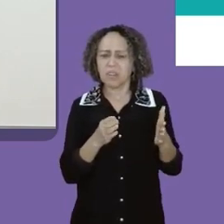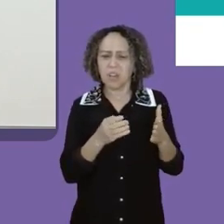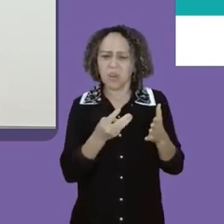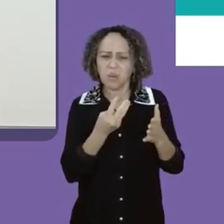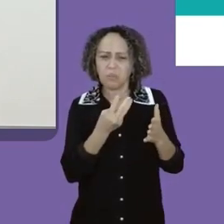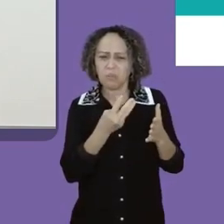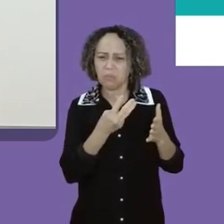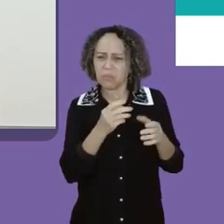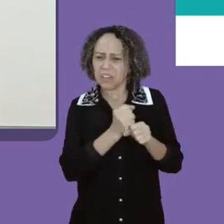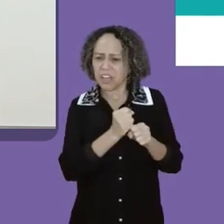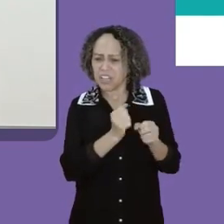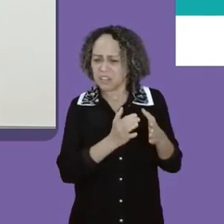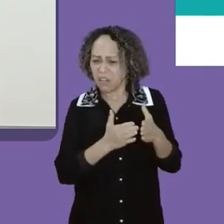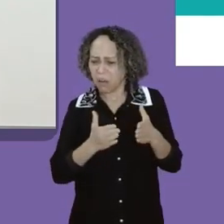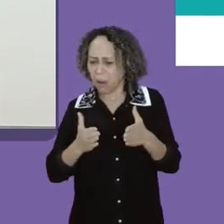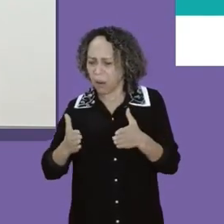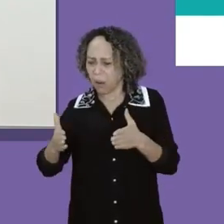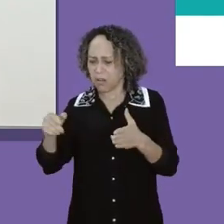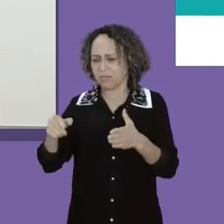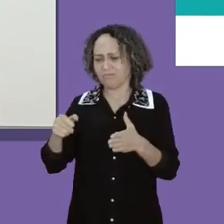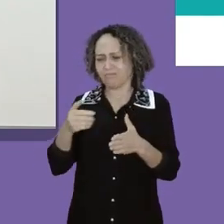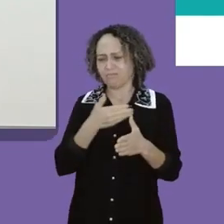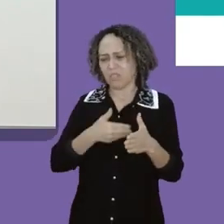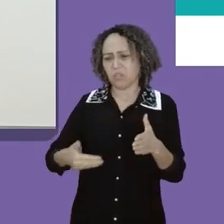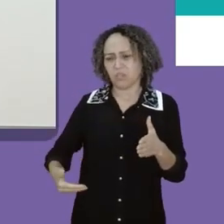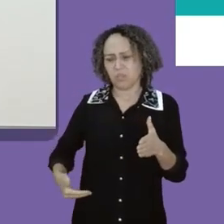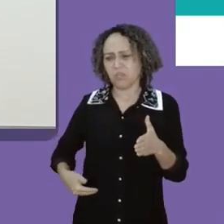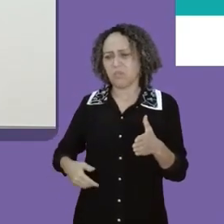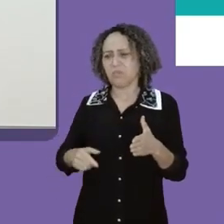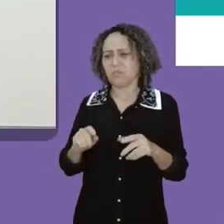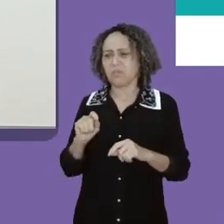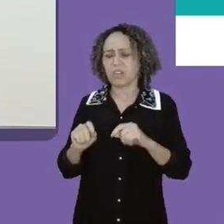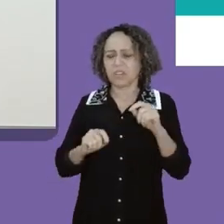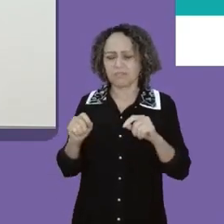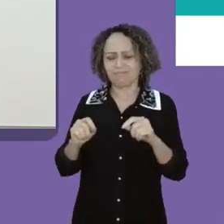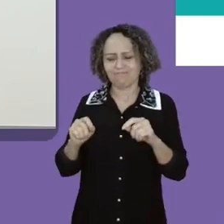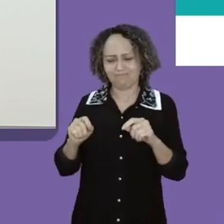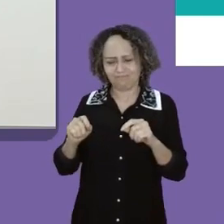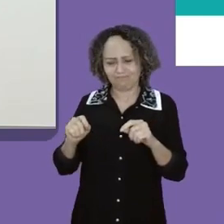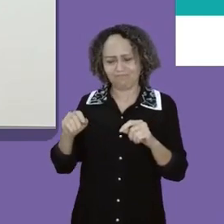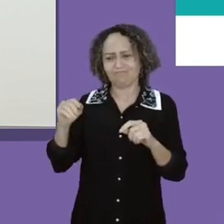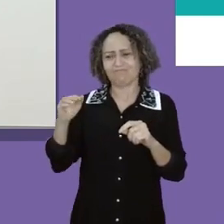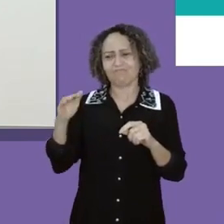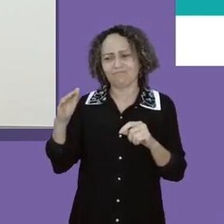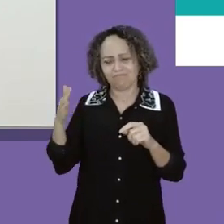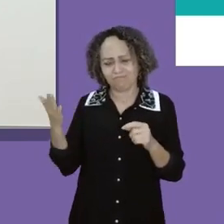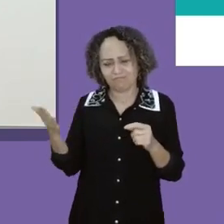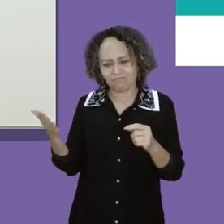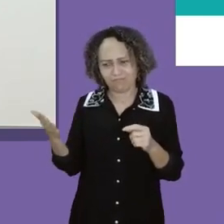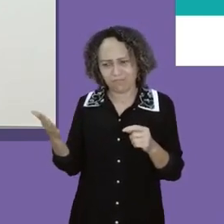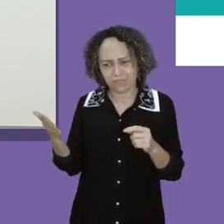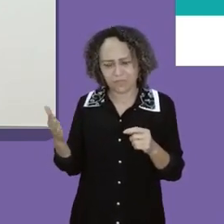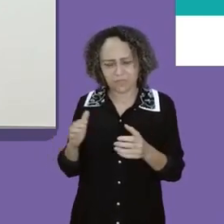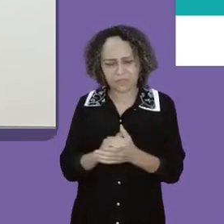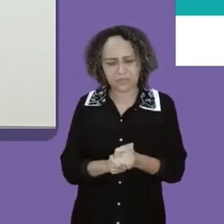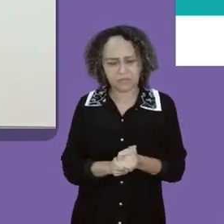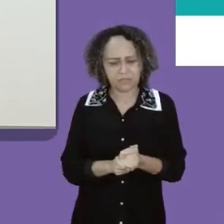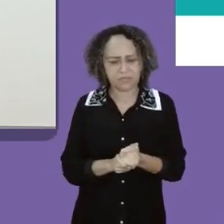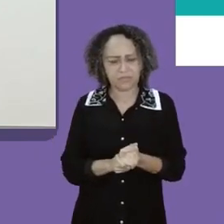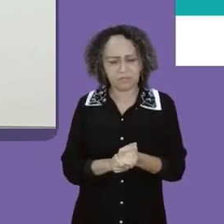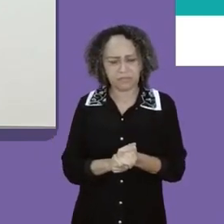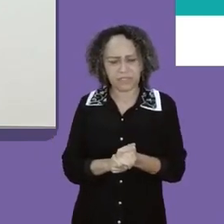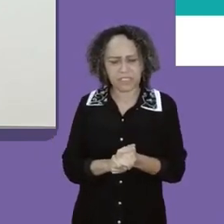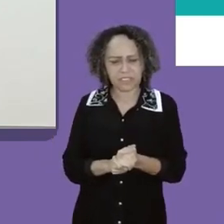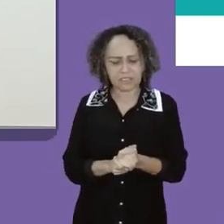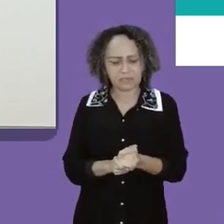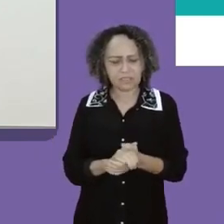implantou políticas públicas nesse país que com certeza mudou a vida de muitas de vocês e mudou a vida